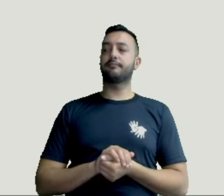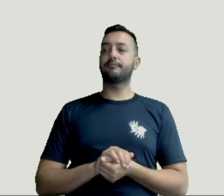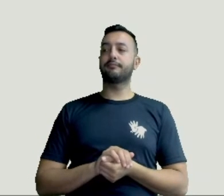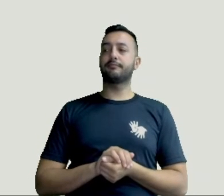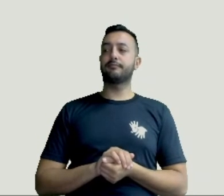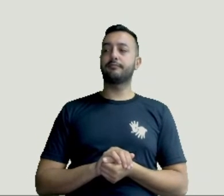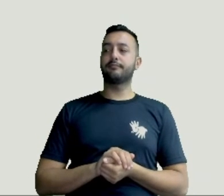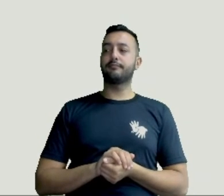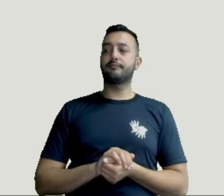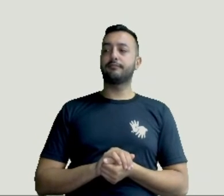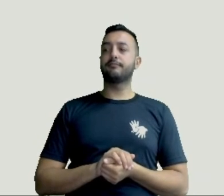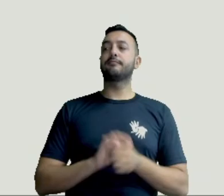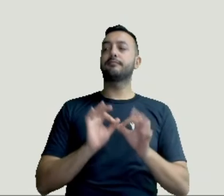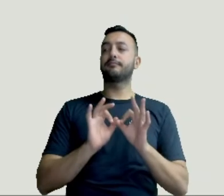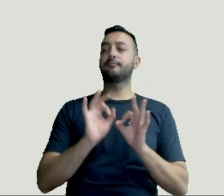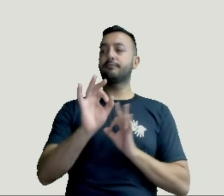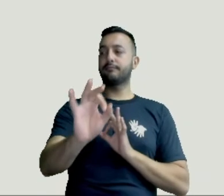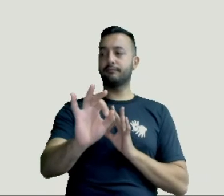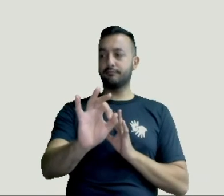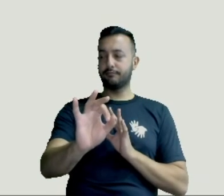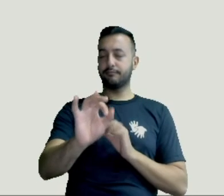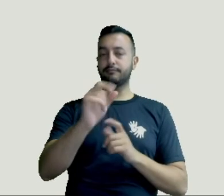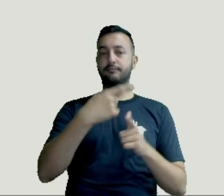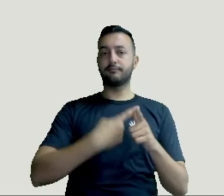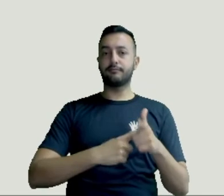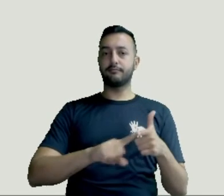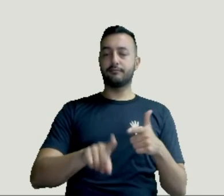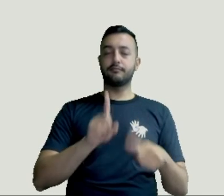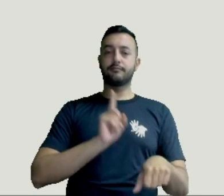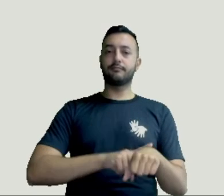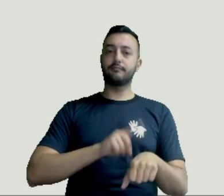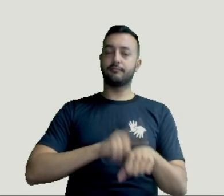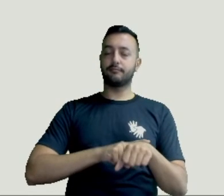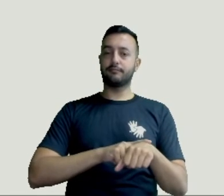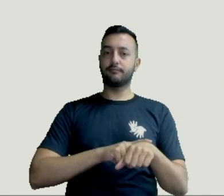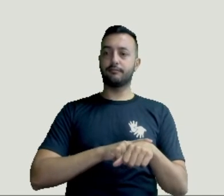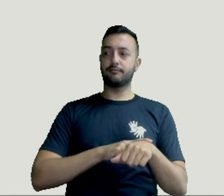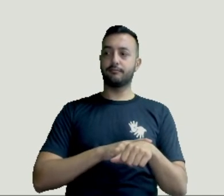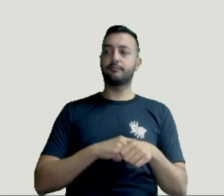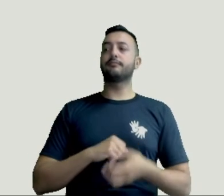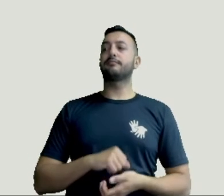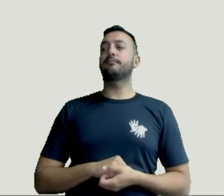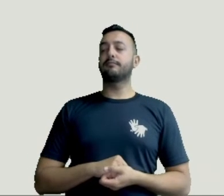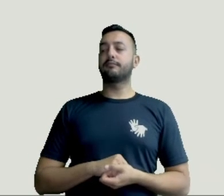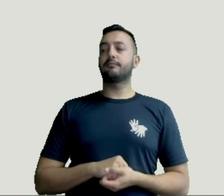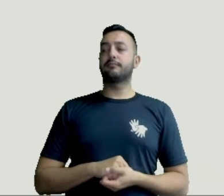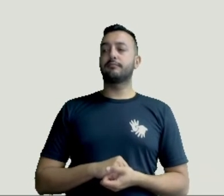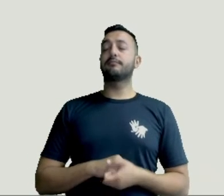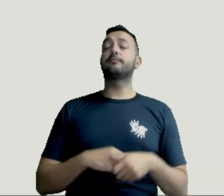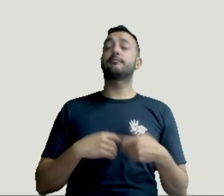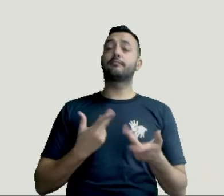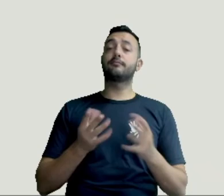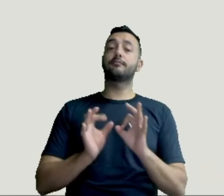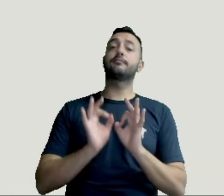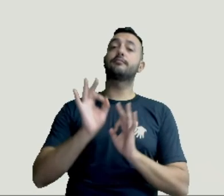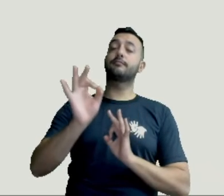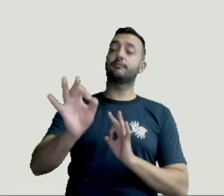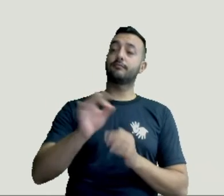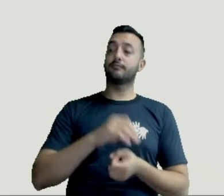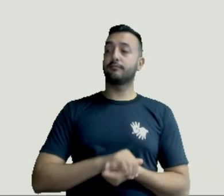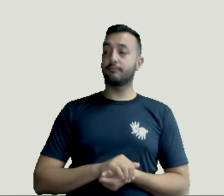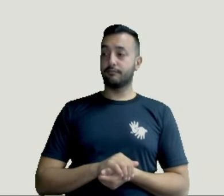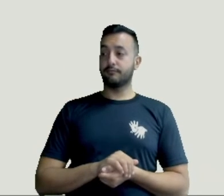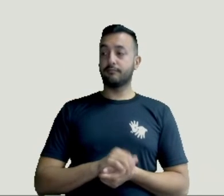é distância dividido pelo tempo. Aí eu tenho a distância,